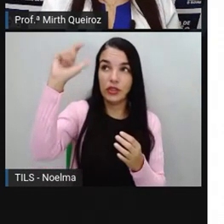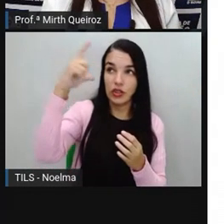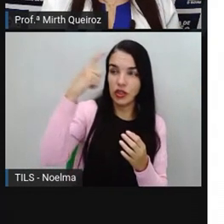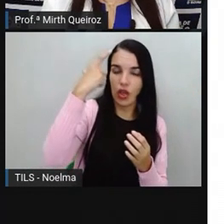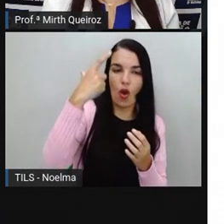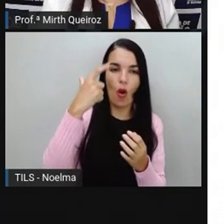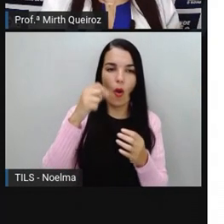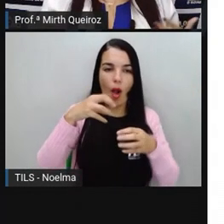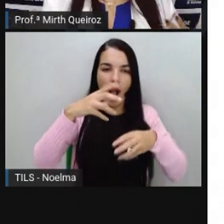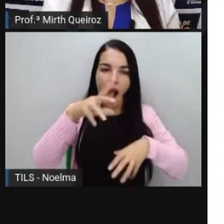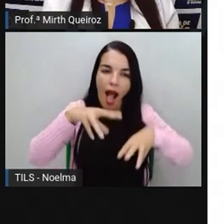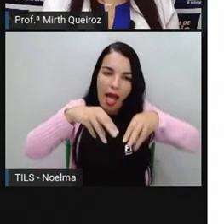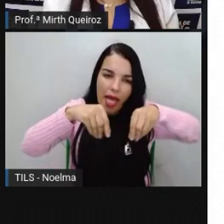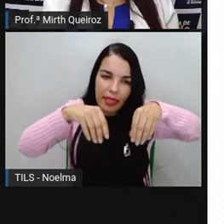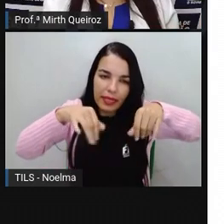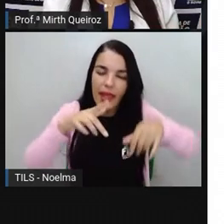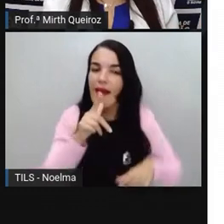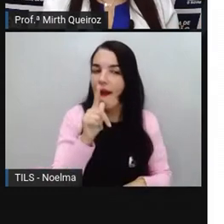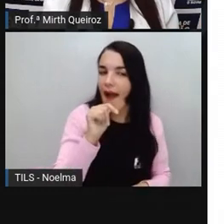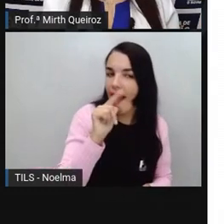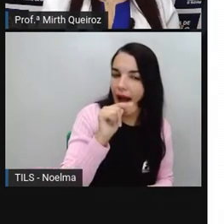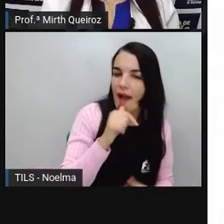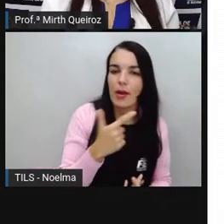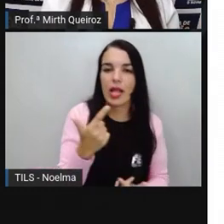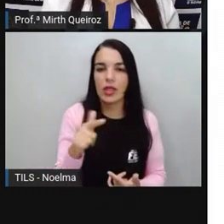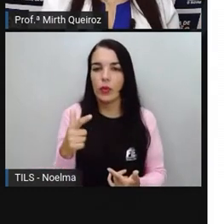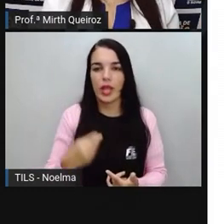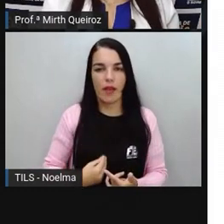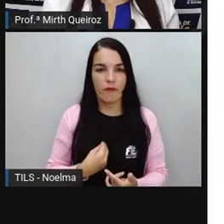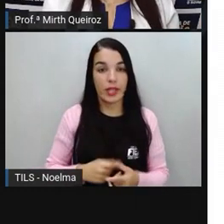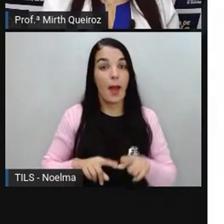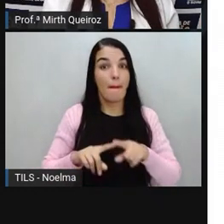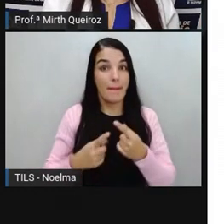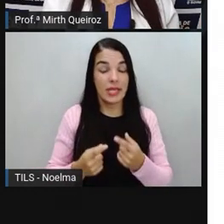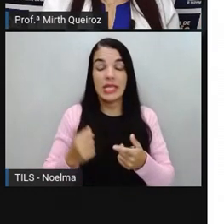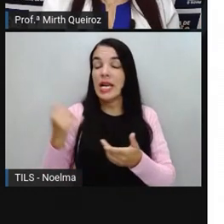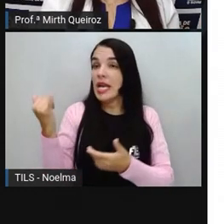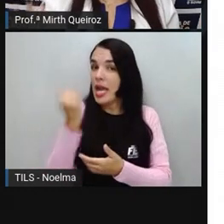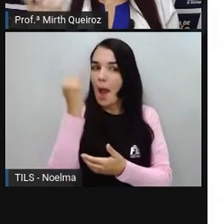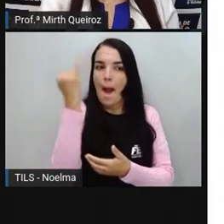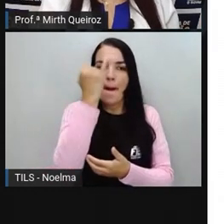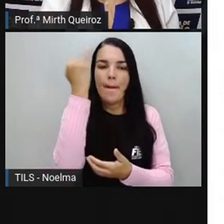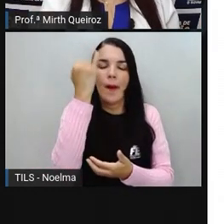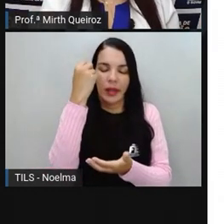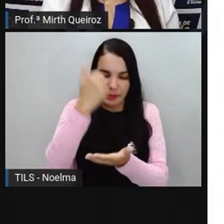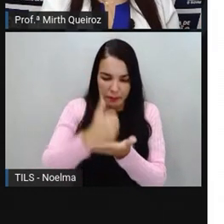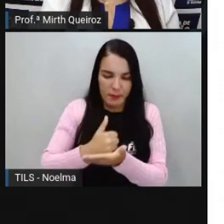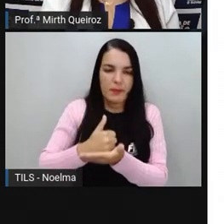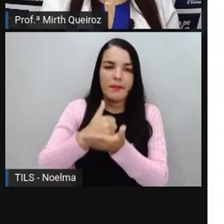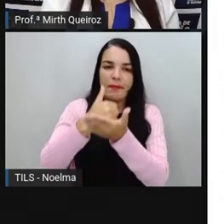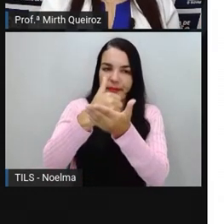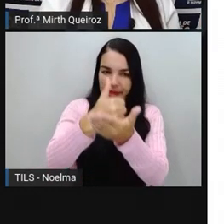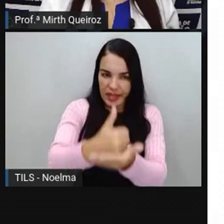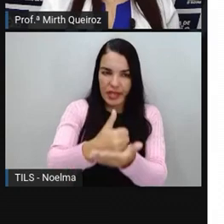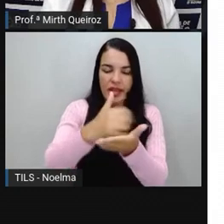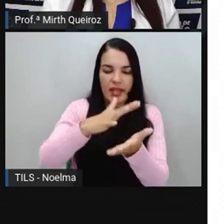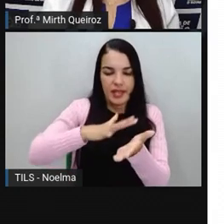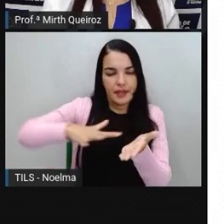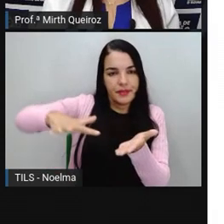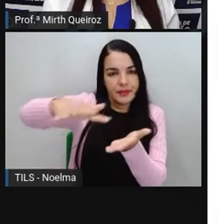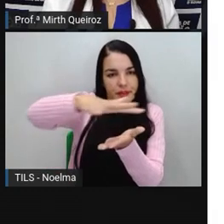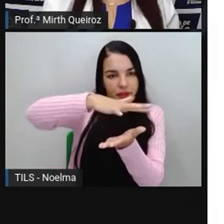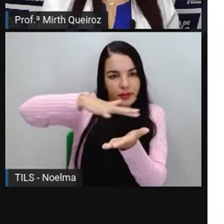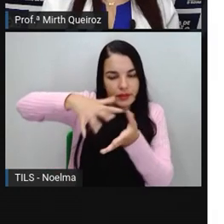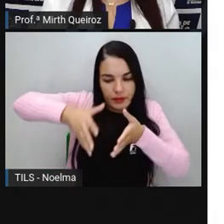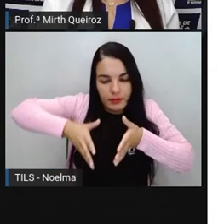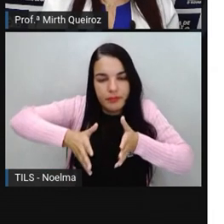outros, né? Que são seres que não têm vida, mas faz parte aí desse ecossistema, já que os